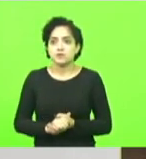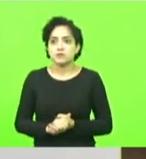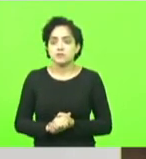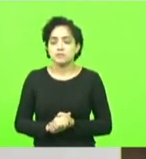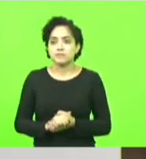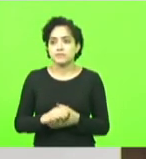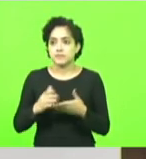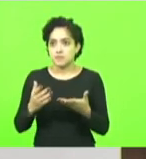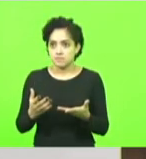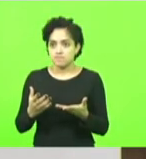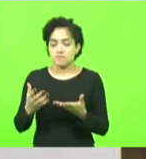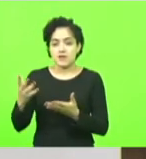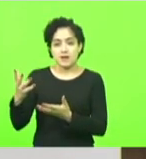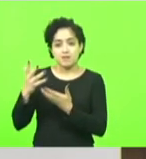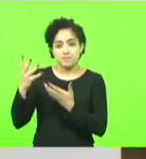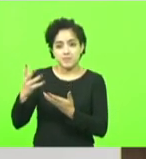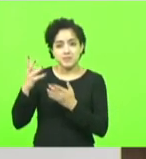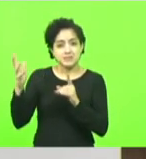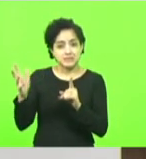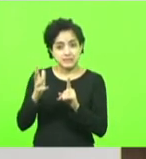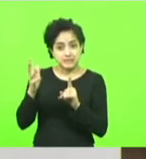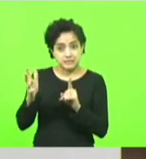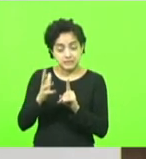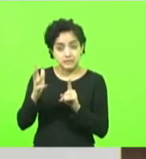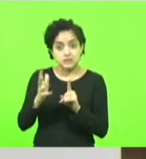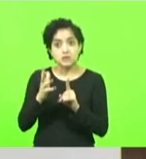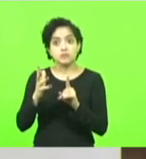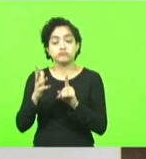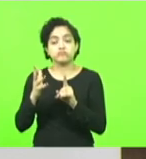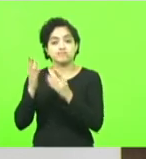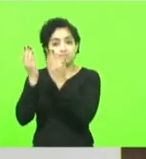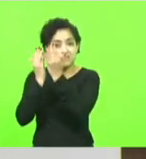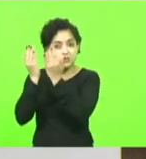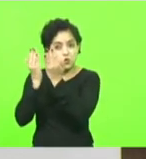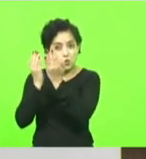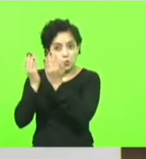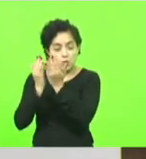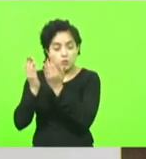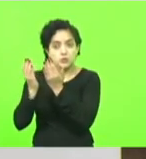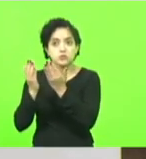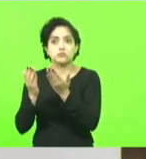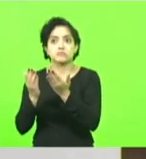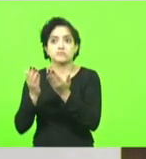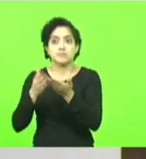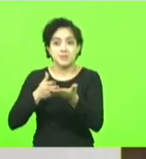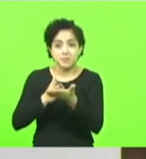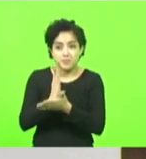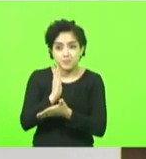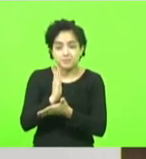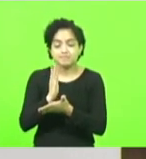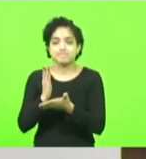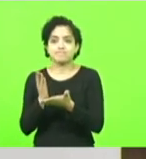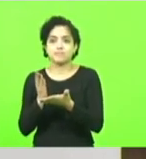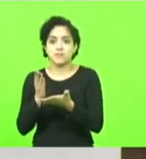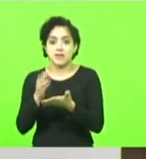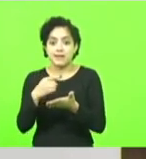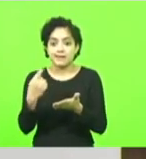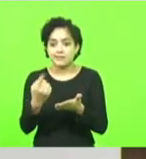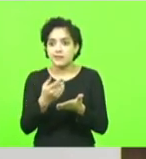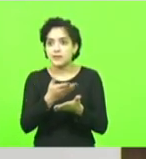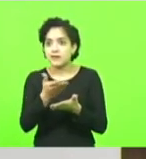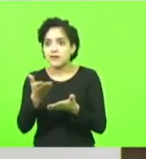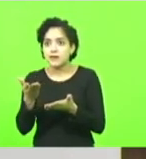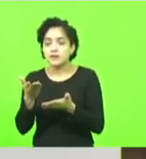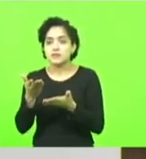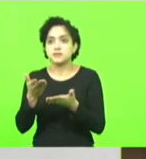A pressão psicológica que existe para os praças para tentar passar, e entre eles mesmo se degladiam,